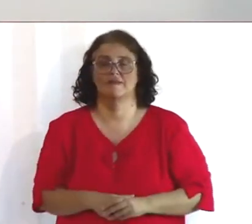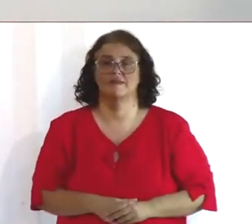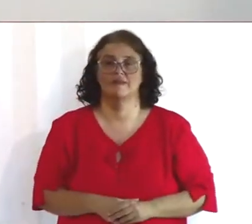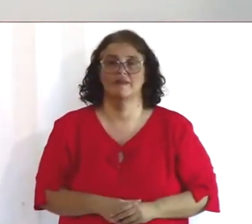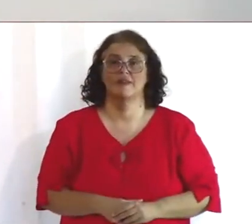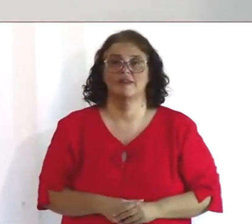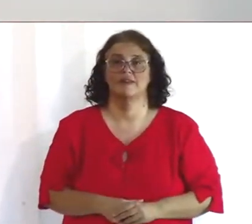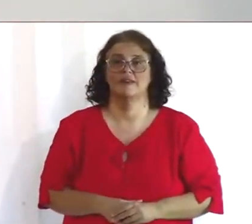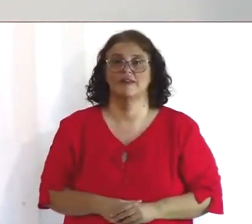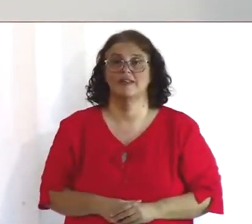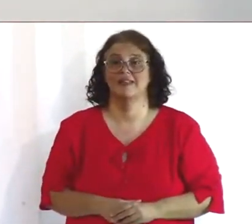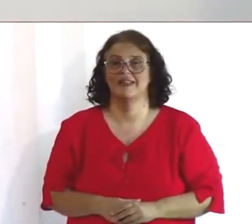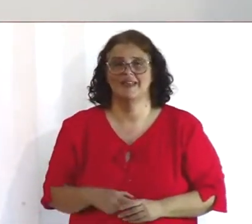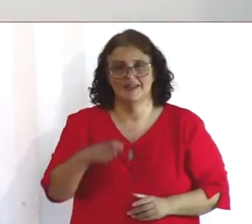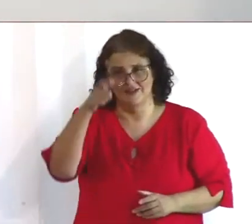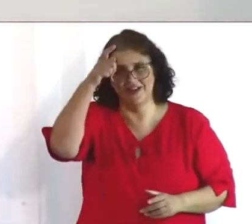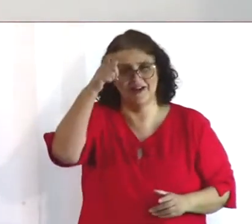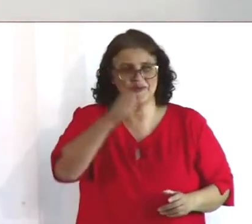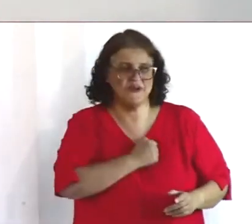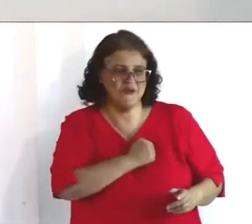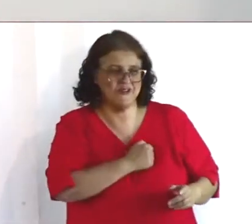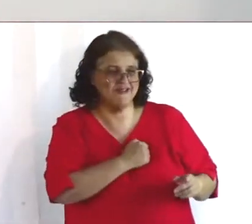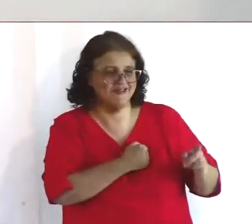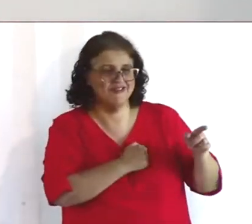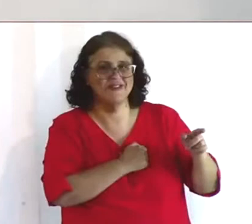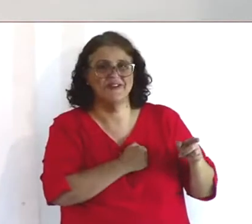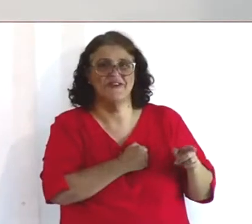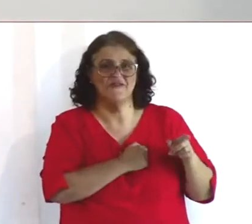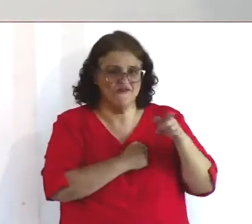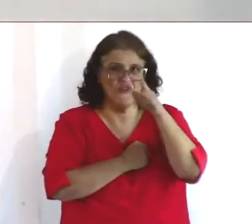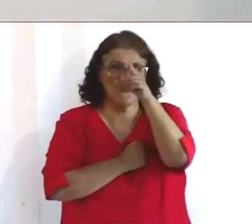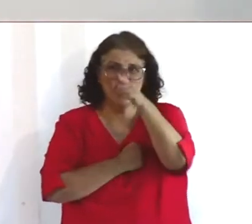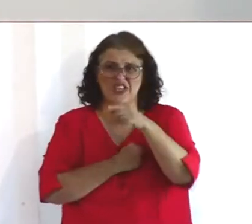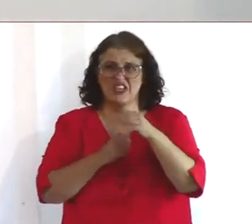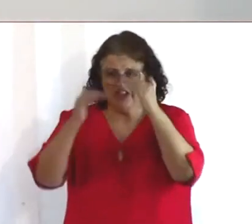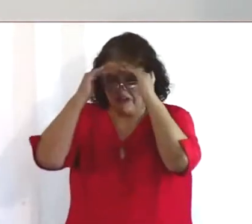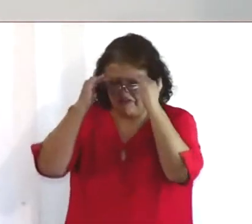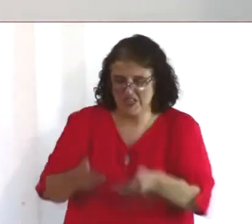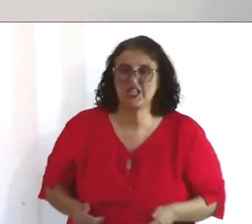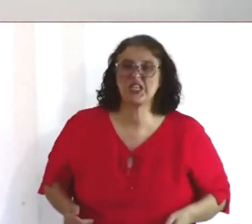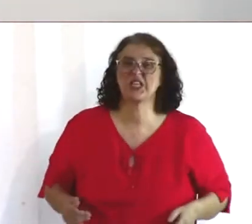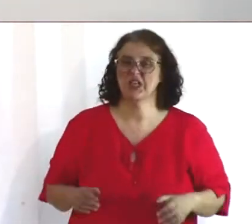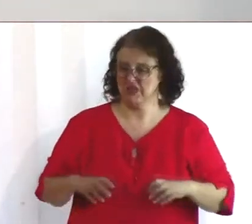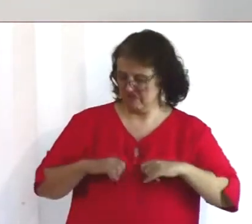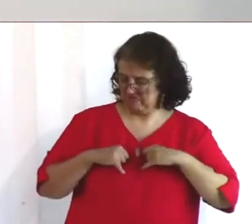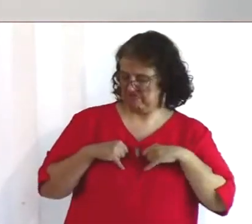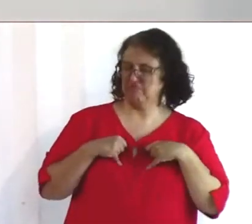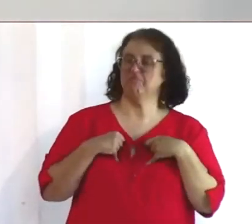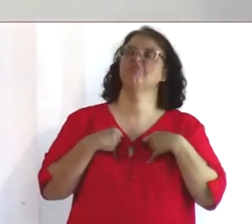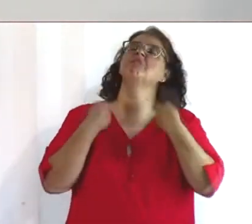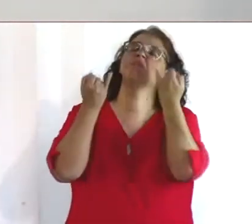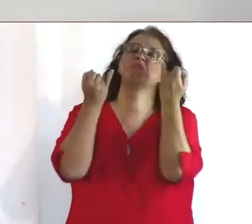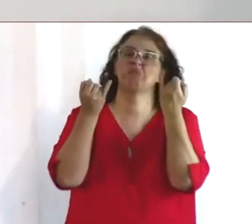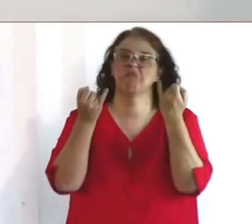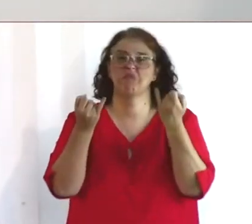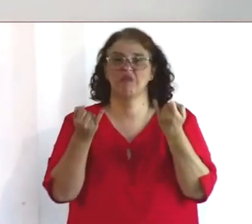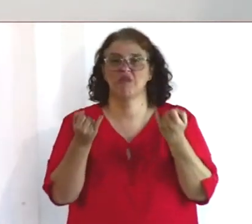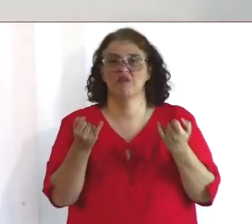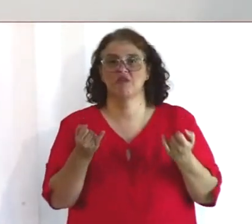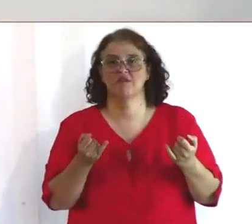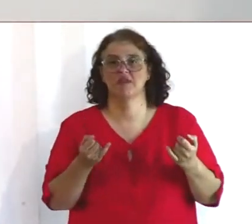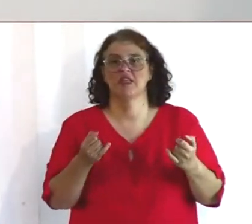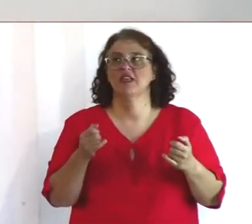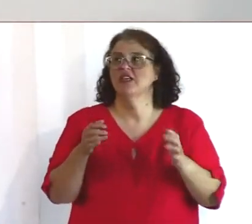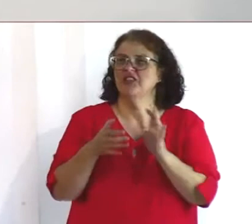ver você desobedecer, ver você ser arrogante, ele está amando ver você sendo orgulhoso, ele